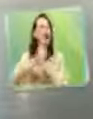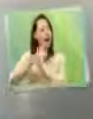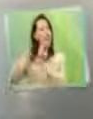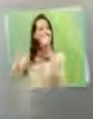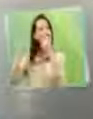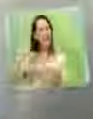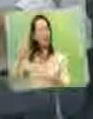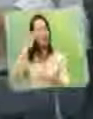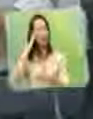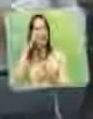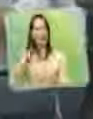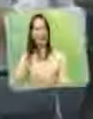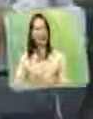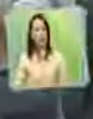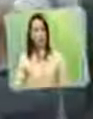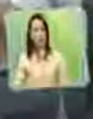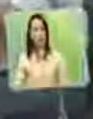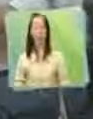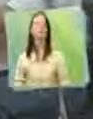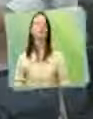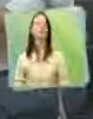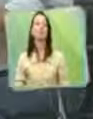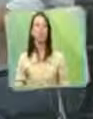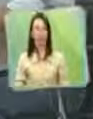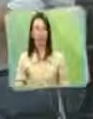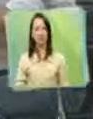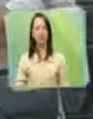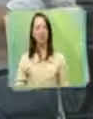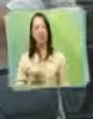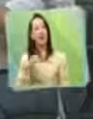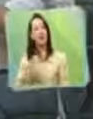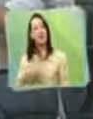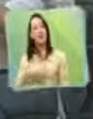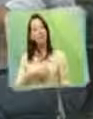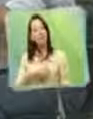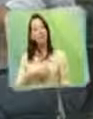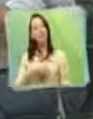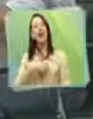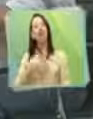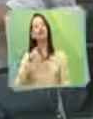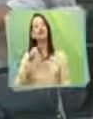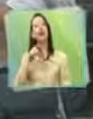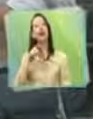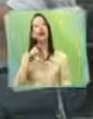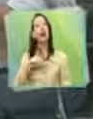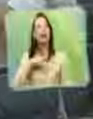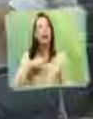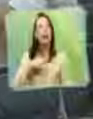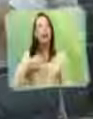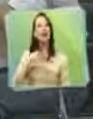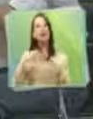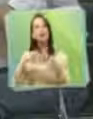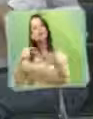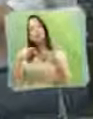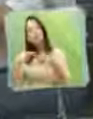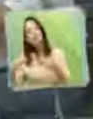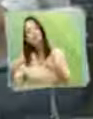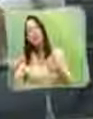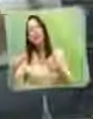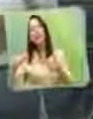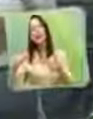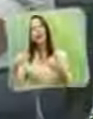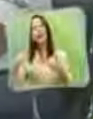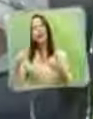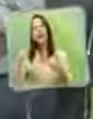totalmente. Bem, eu acho que, fora essas questões dos